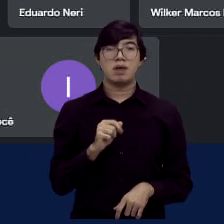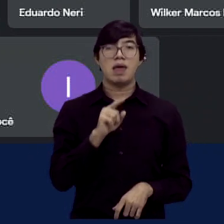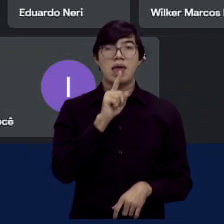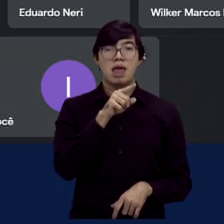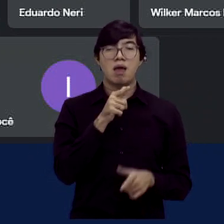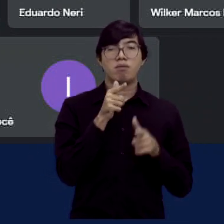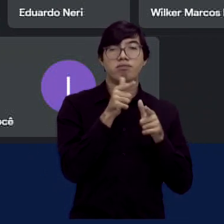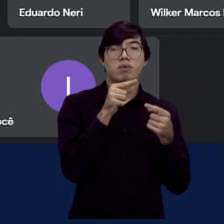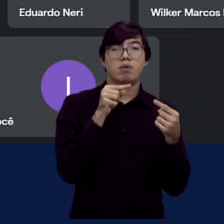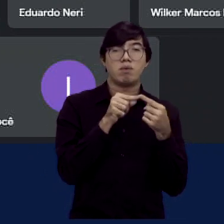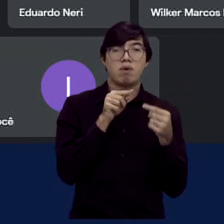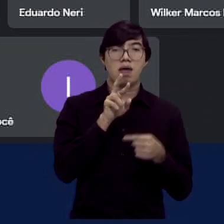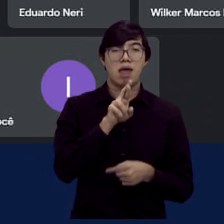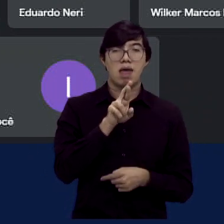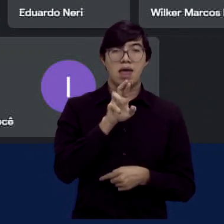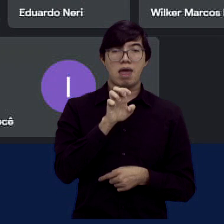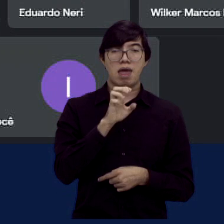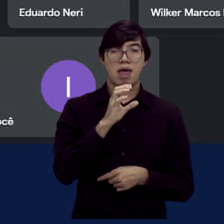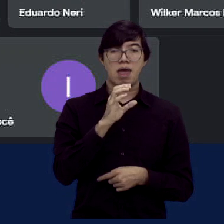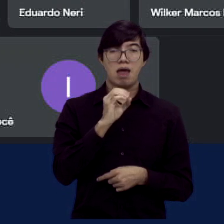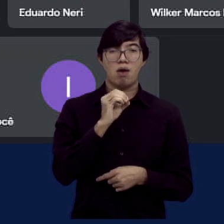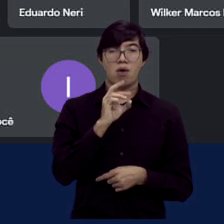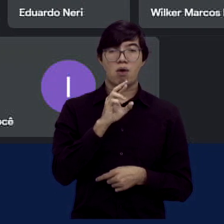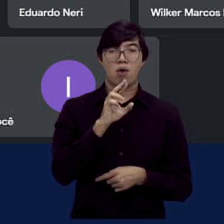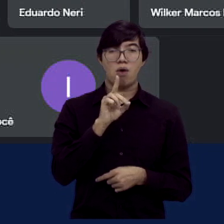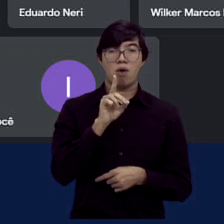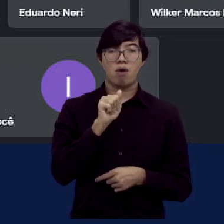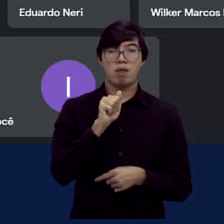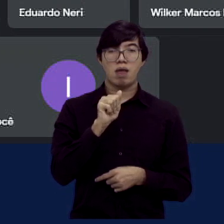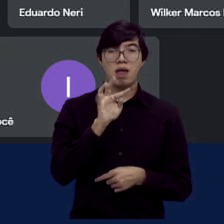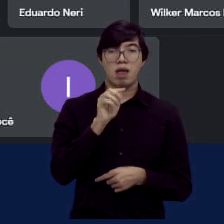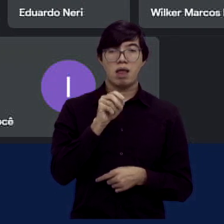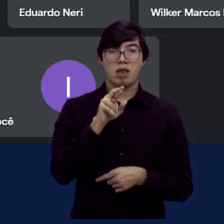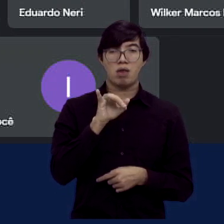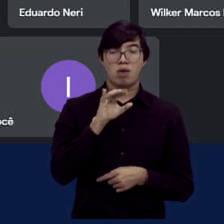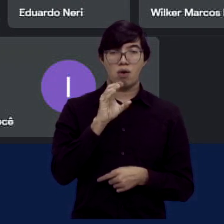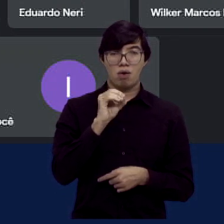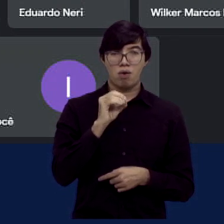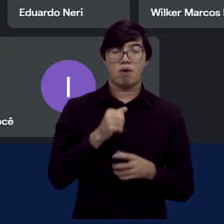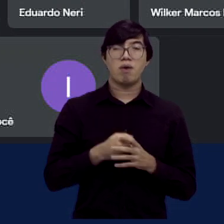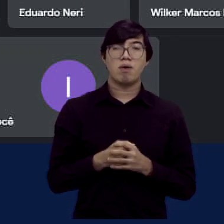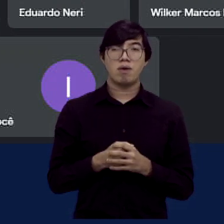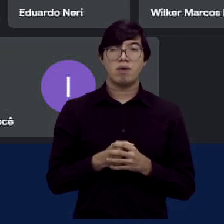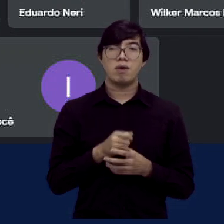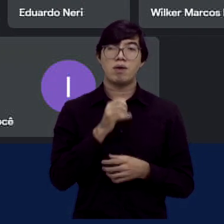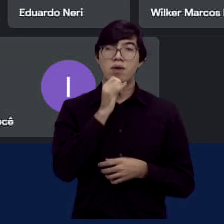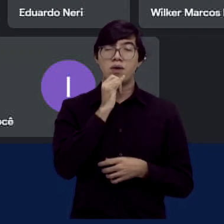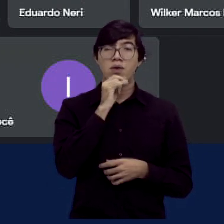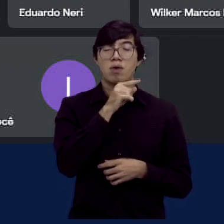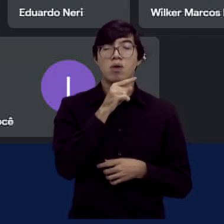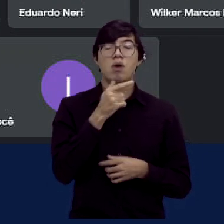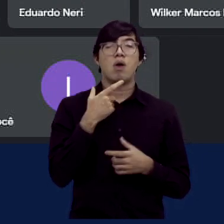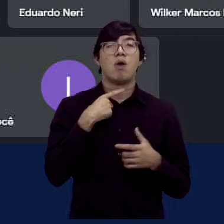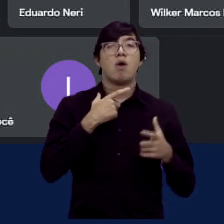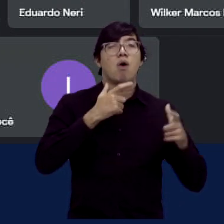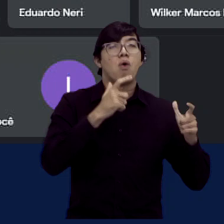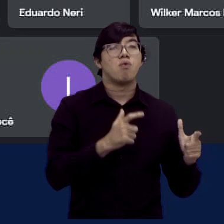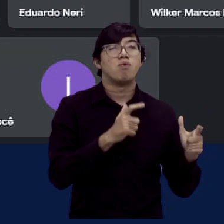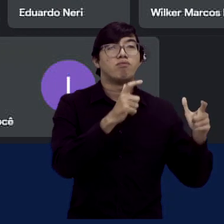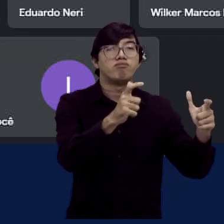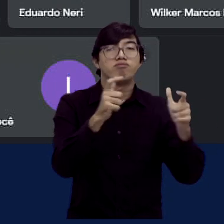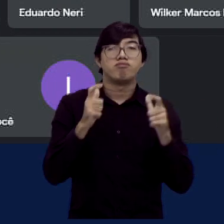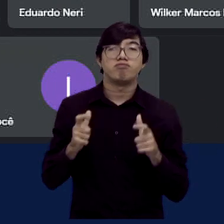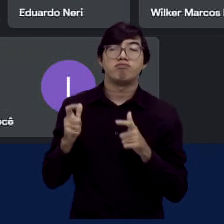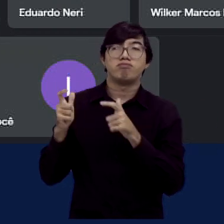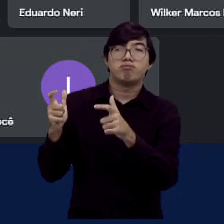recordatório. É diferente do caption. O caption é um indicador de lugar. Por exemplo, de tempo e lugar. Se você